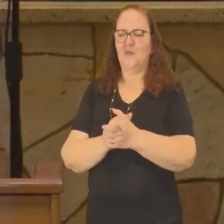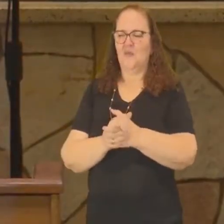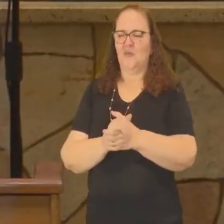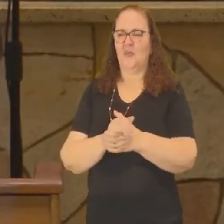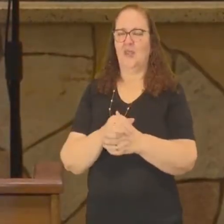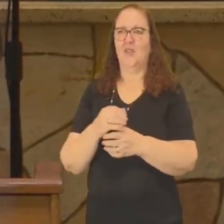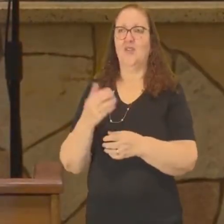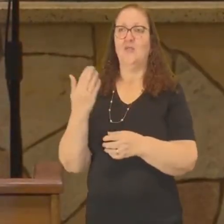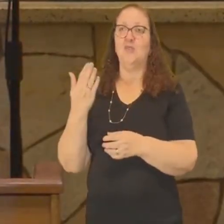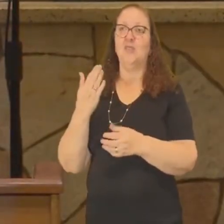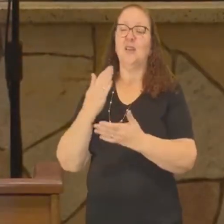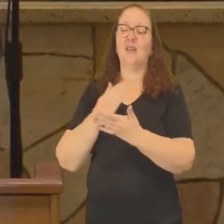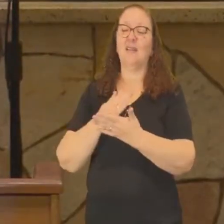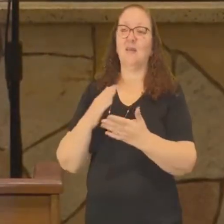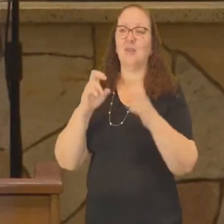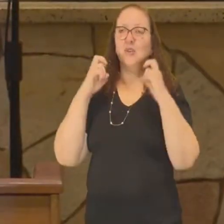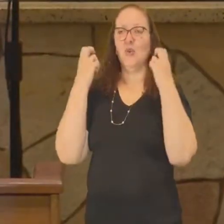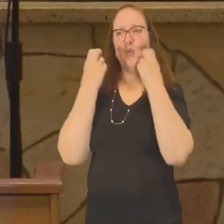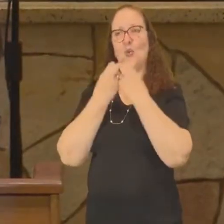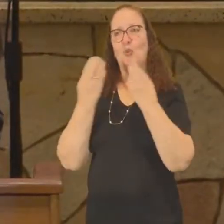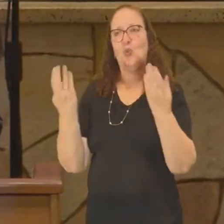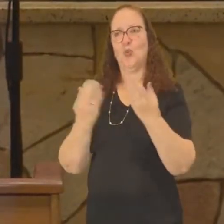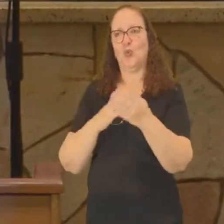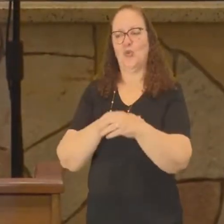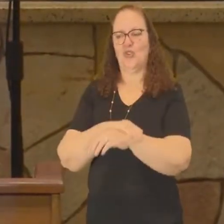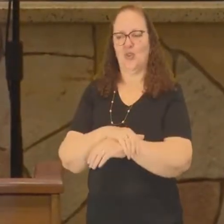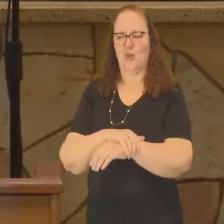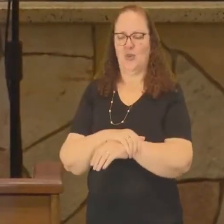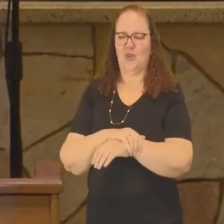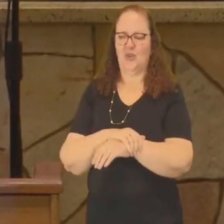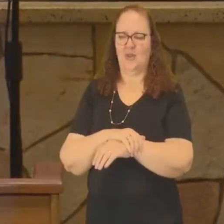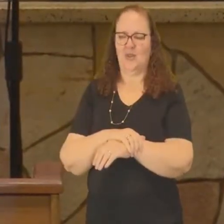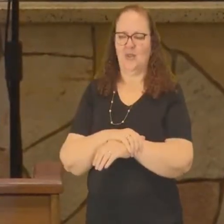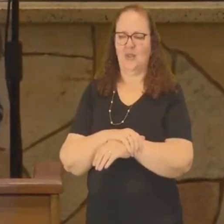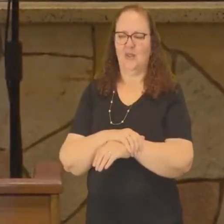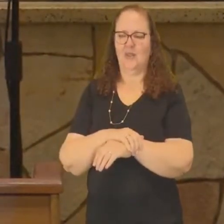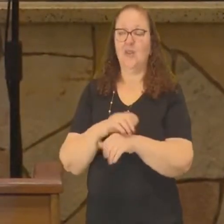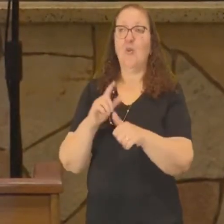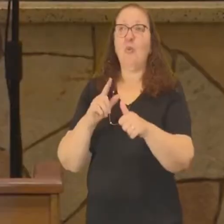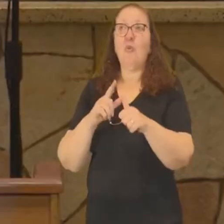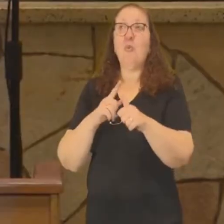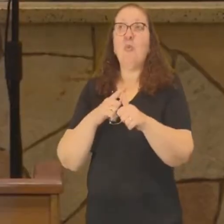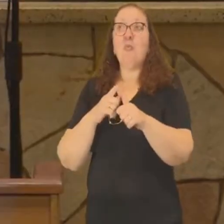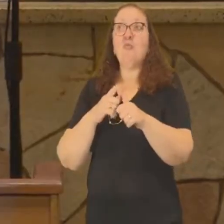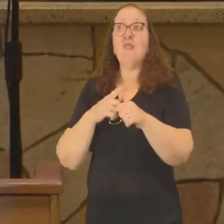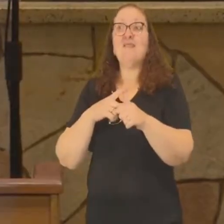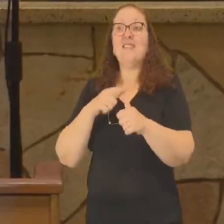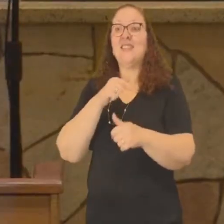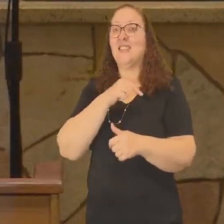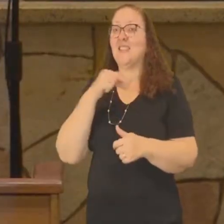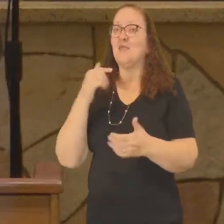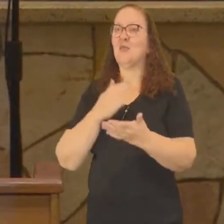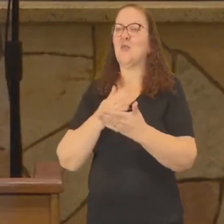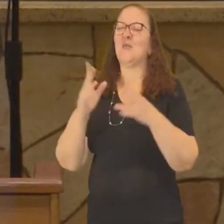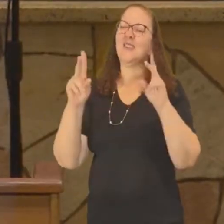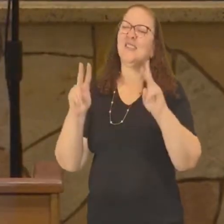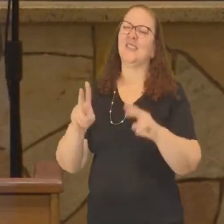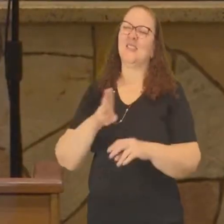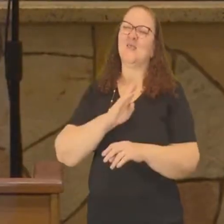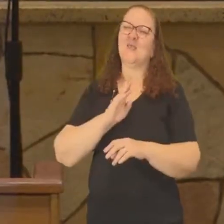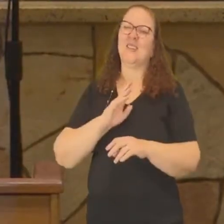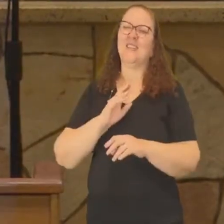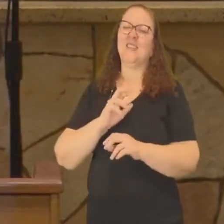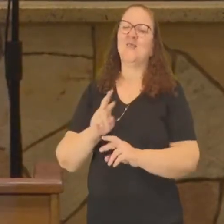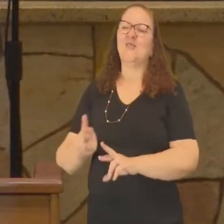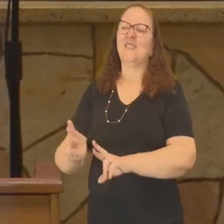nos despedimos do nosso culto essa noite. Nosso primeiro dia da semana começa assim, com o coração esperançoso,